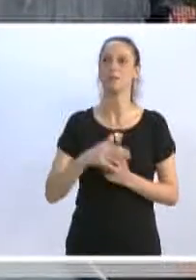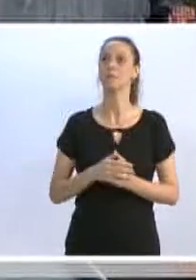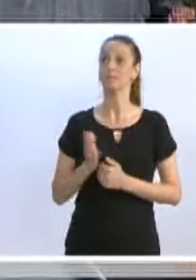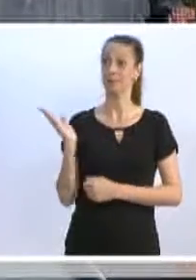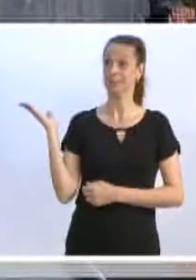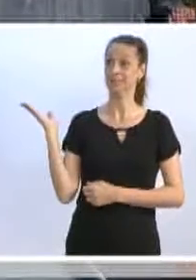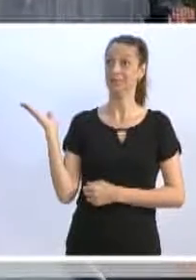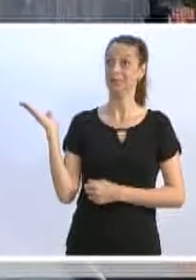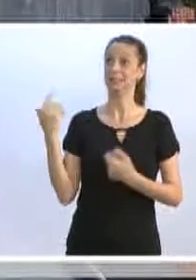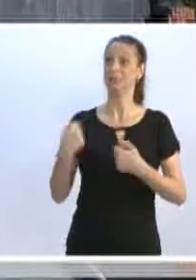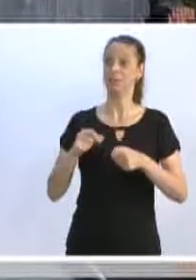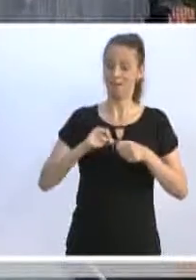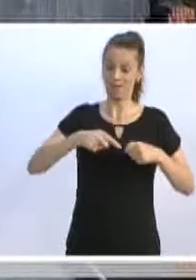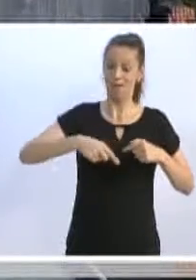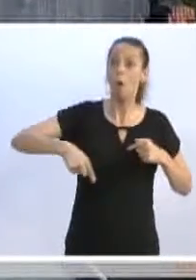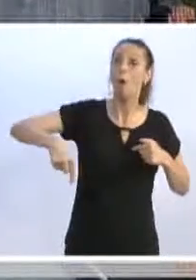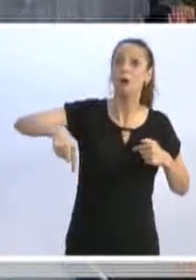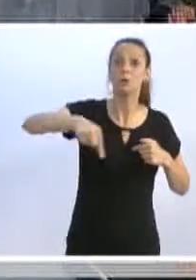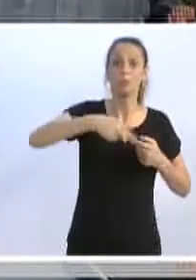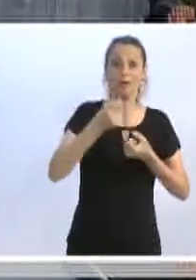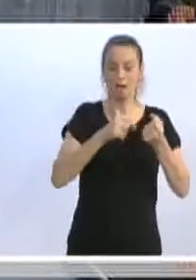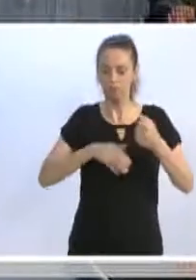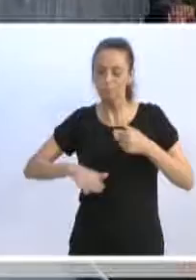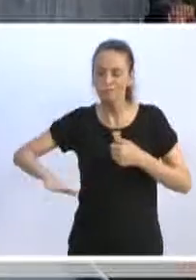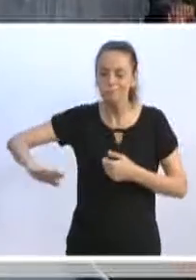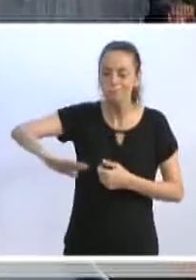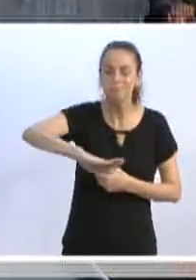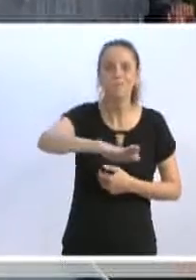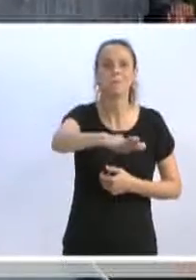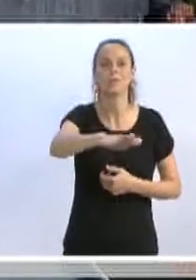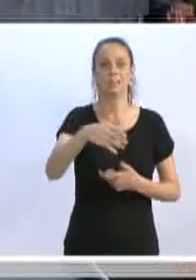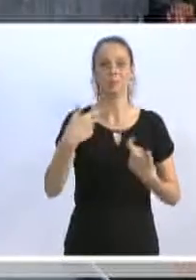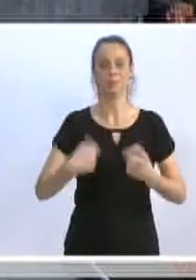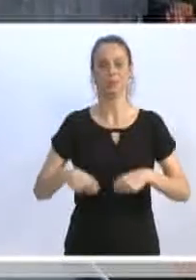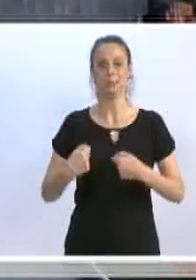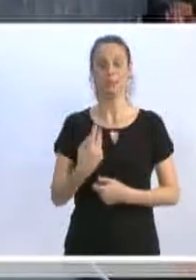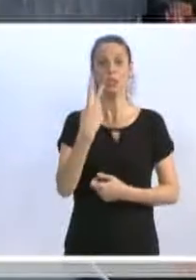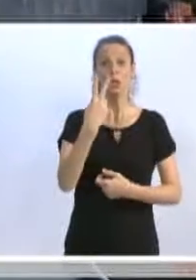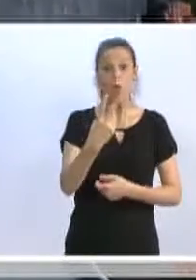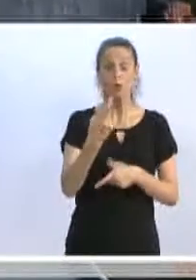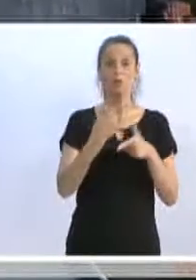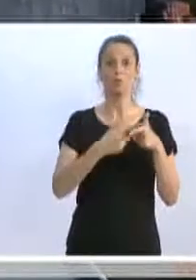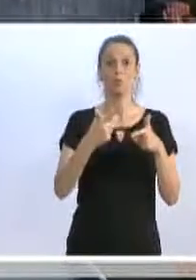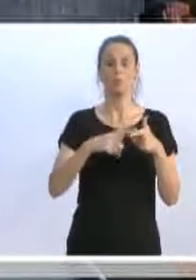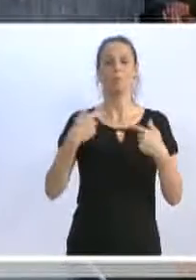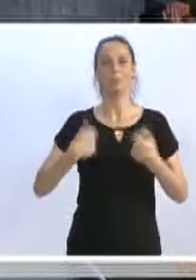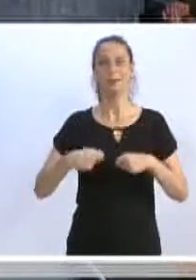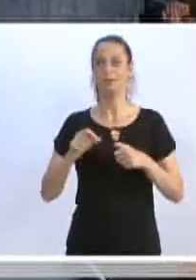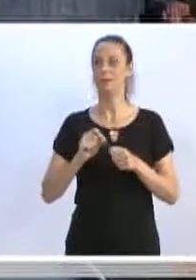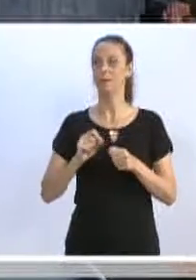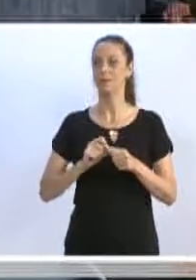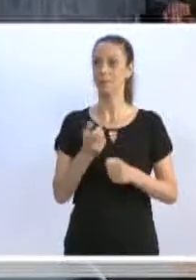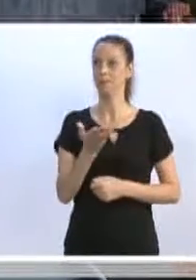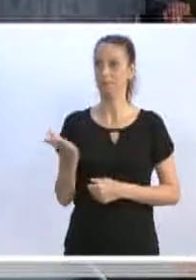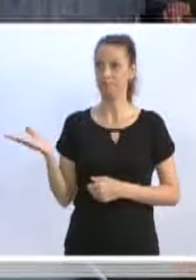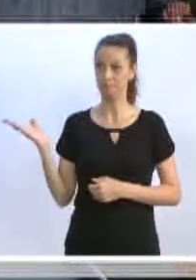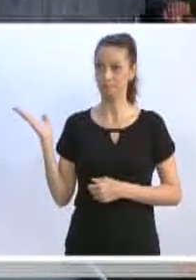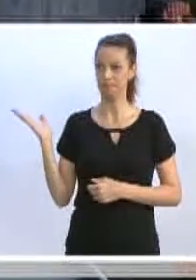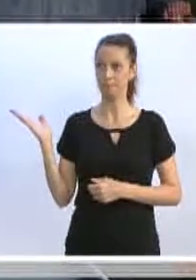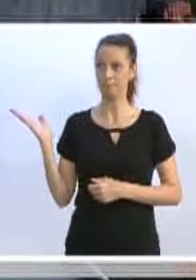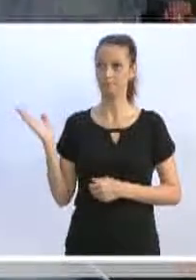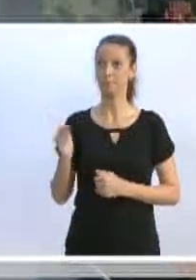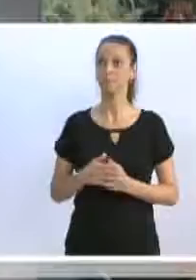também uma rótula na rua santa maria juntamente com a bruxa vai ver são duas situações aí não é em tempo real por enquanto a gente não